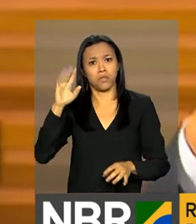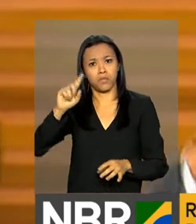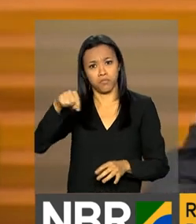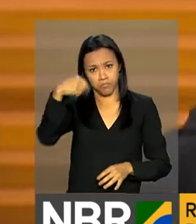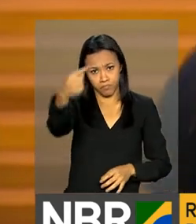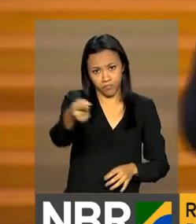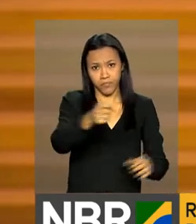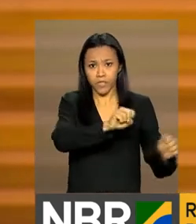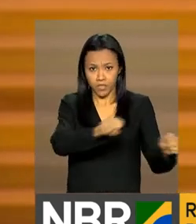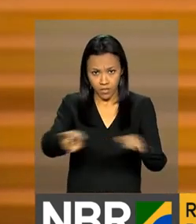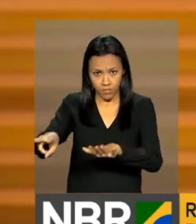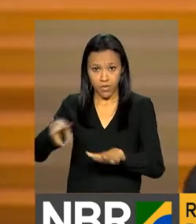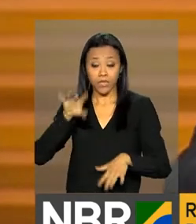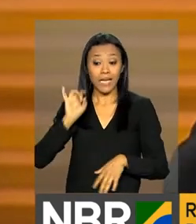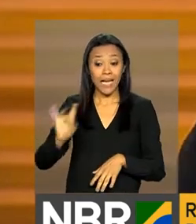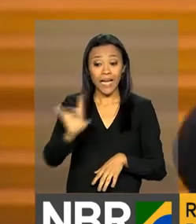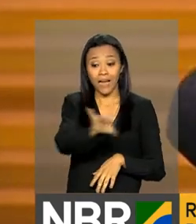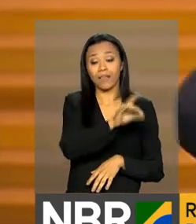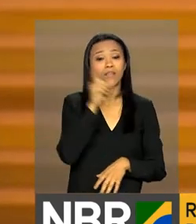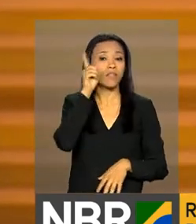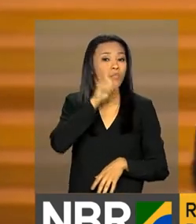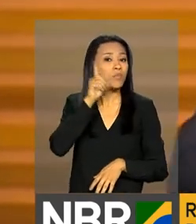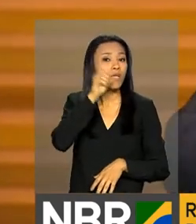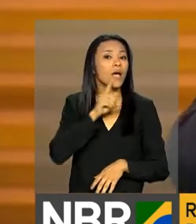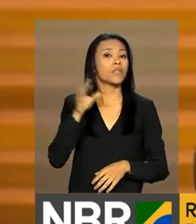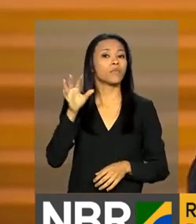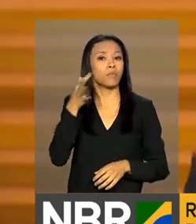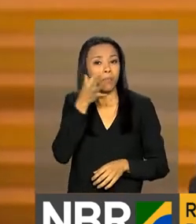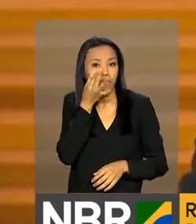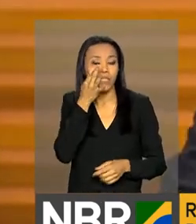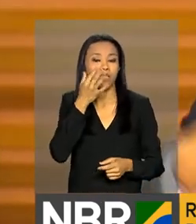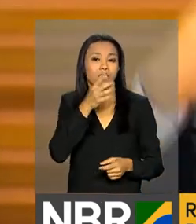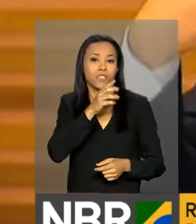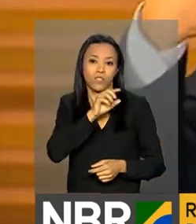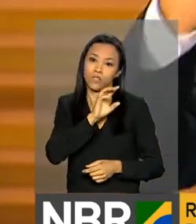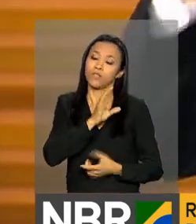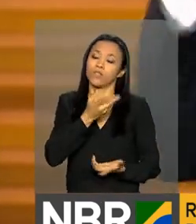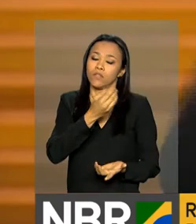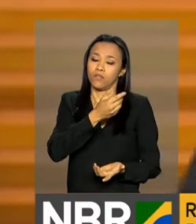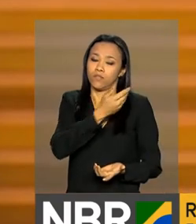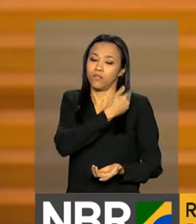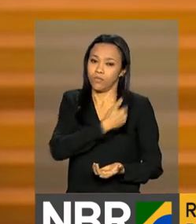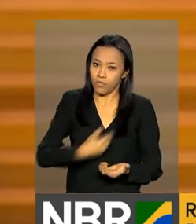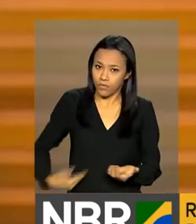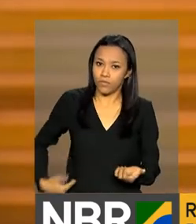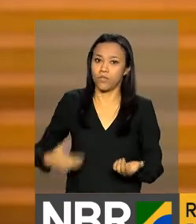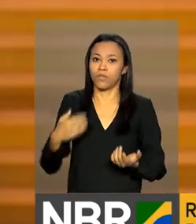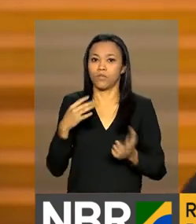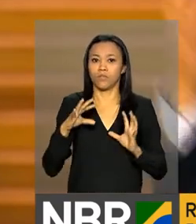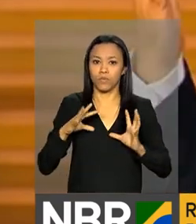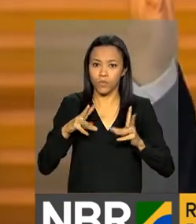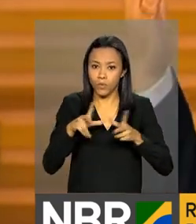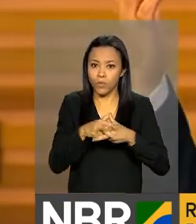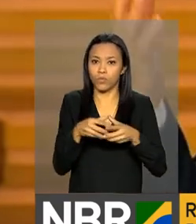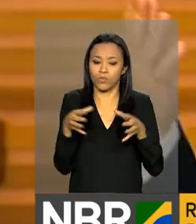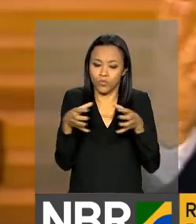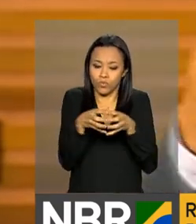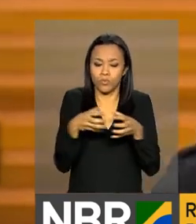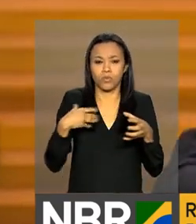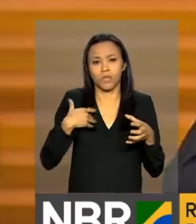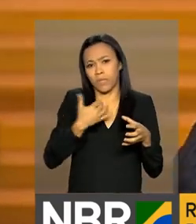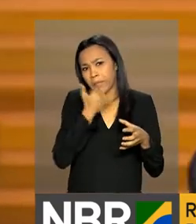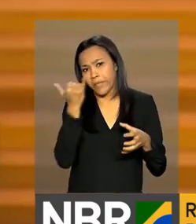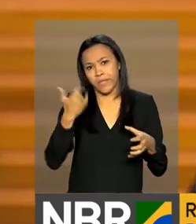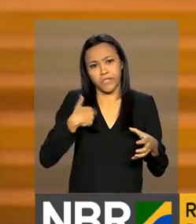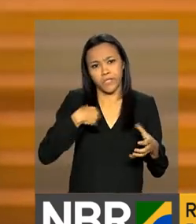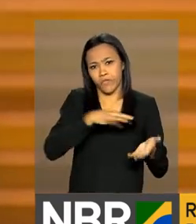governador Pezão, cada um dos deputados presentes, federados, prefeitos, todos nós, possamos, em conjunto, independente se eu vou assinar na